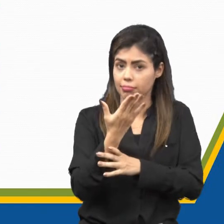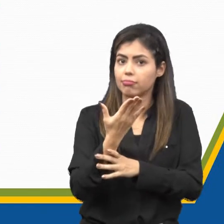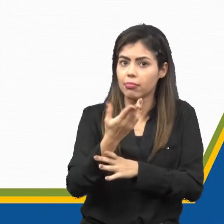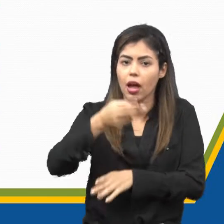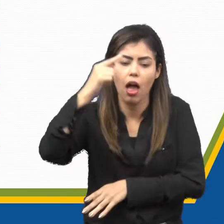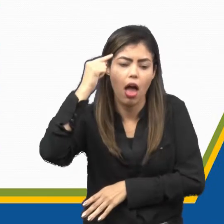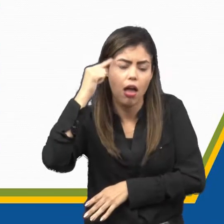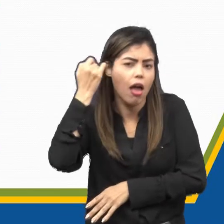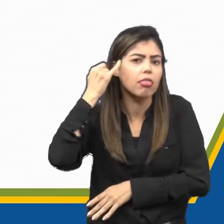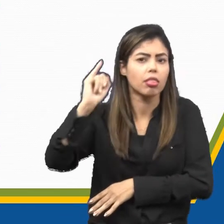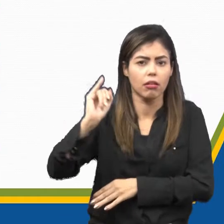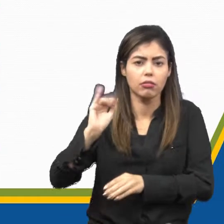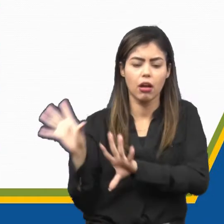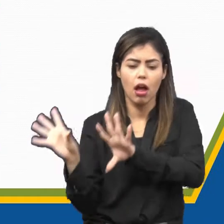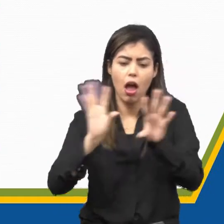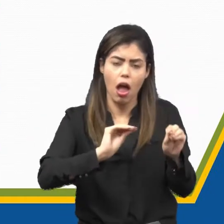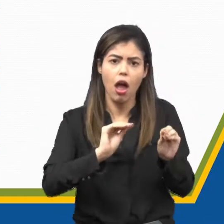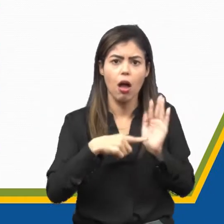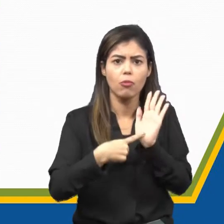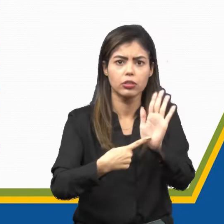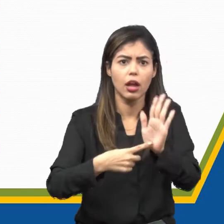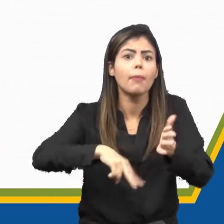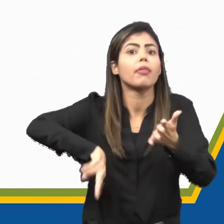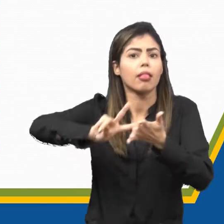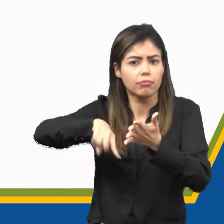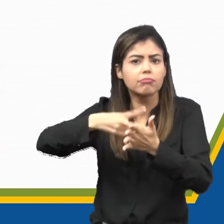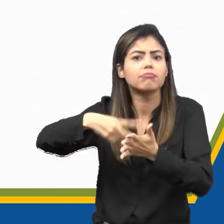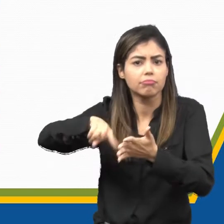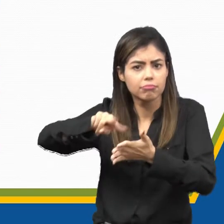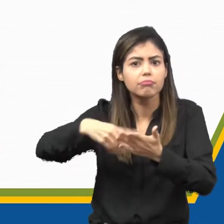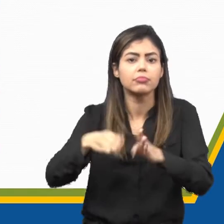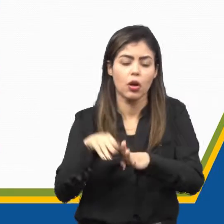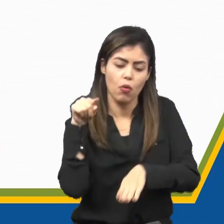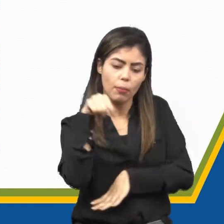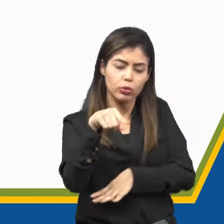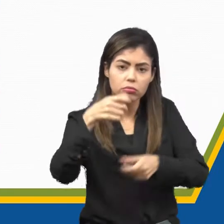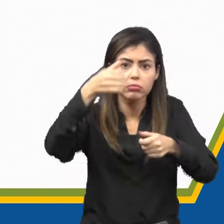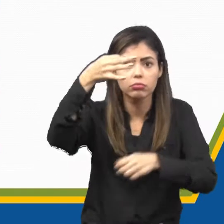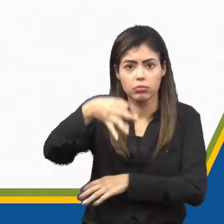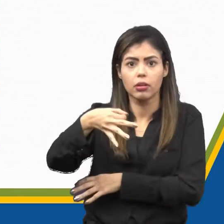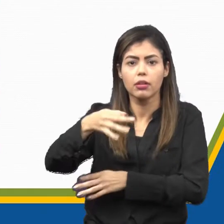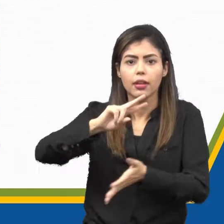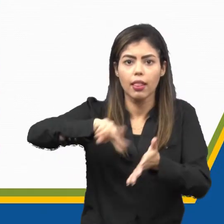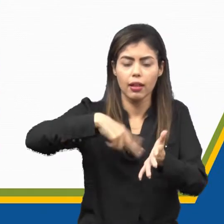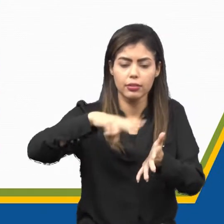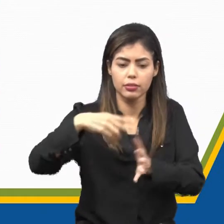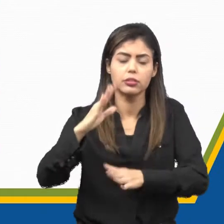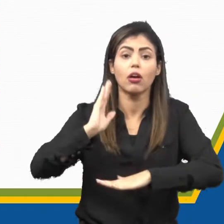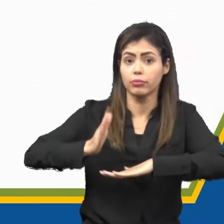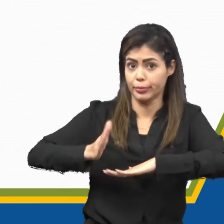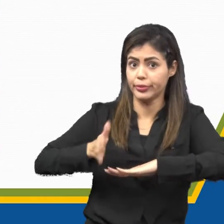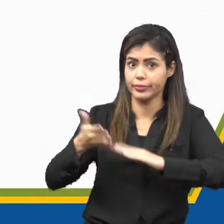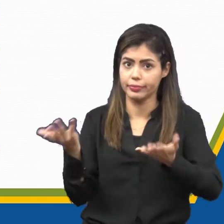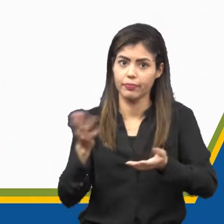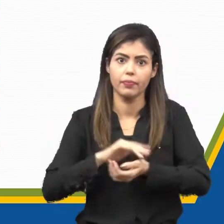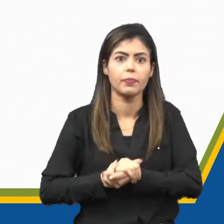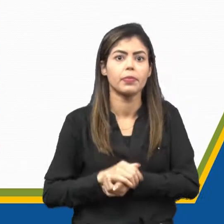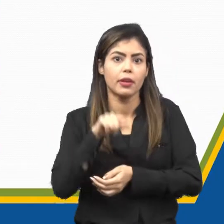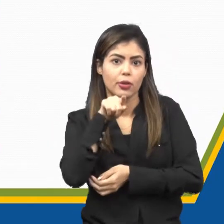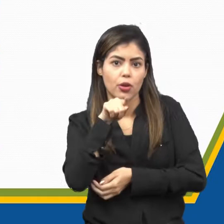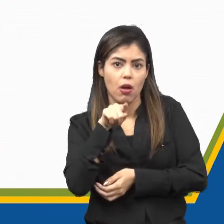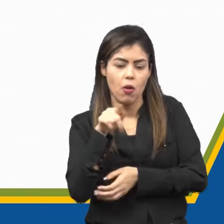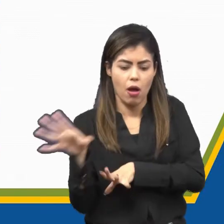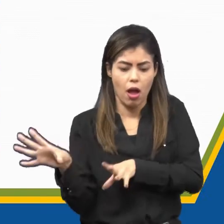ou ideia a ser transmitida pela coreografia o ponto central da dança contemporânea. A sua